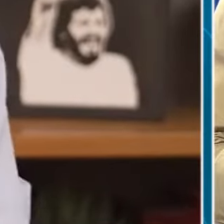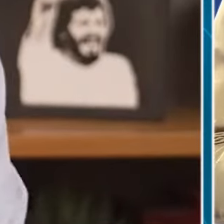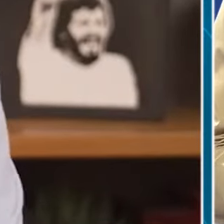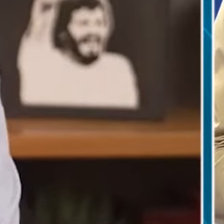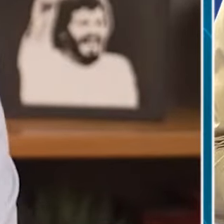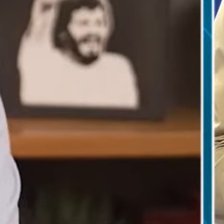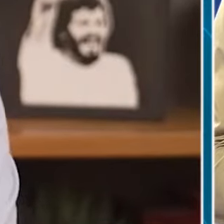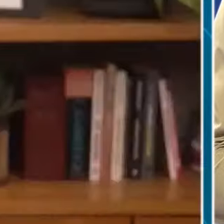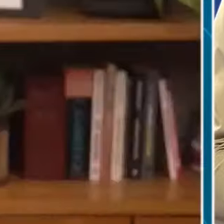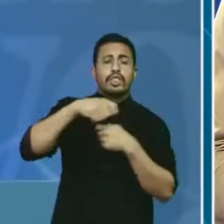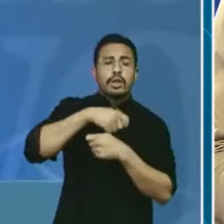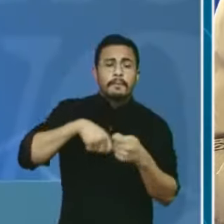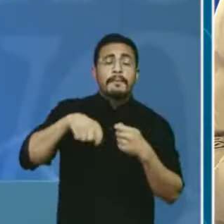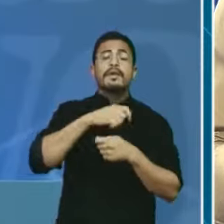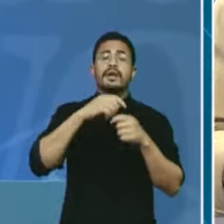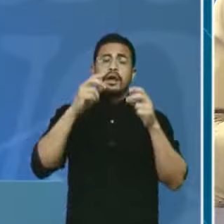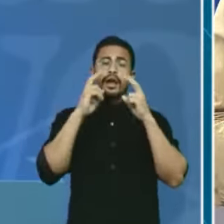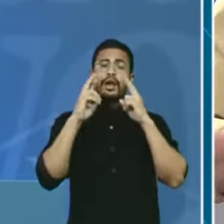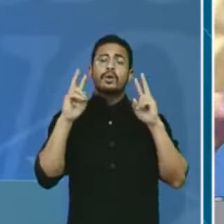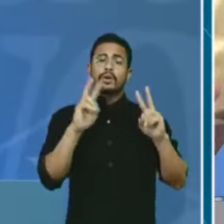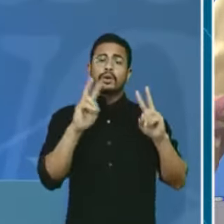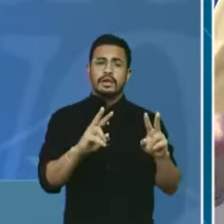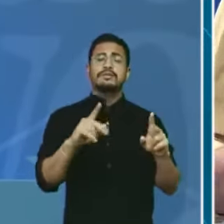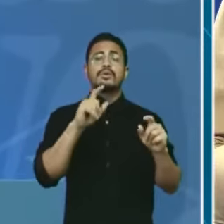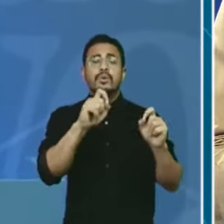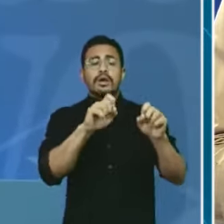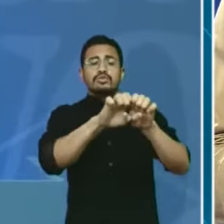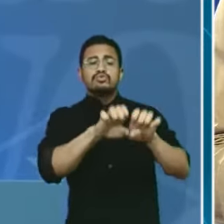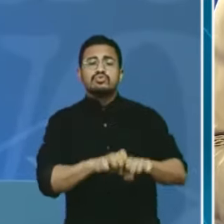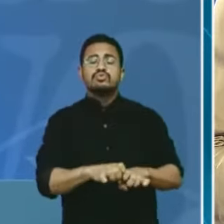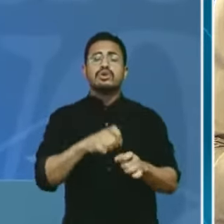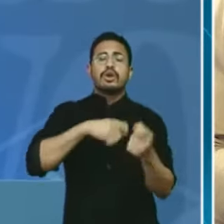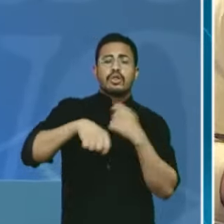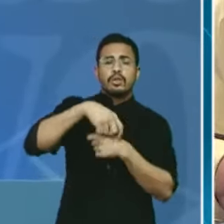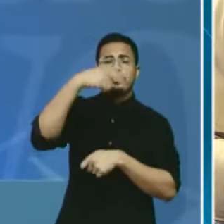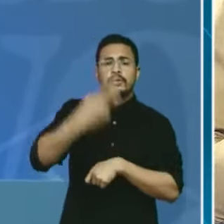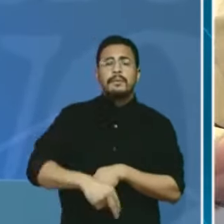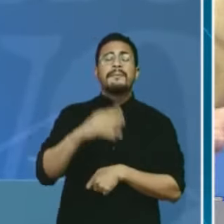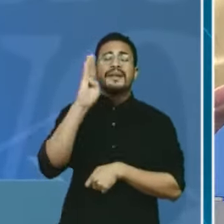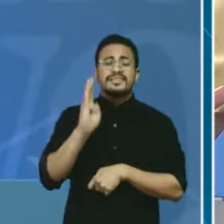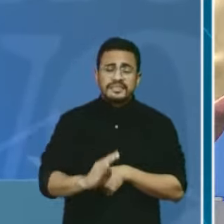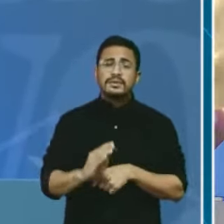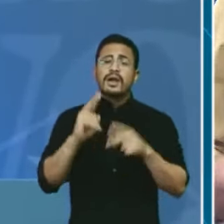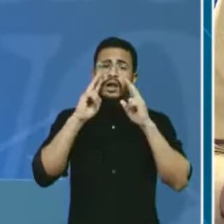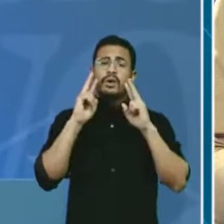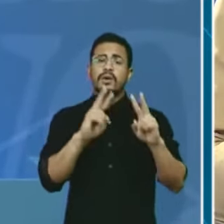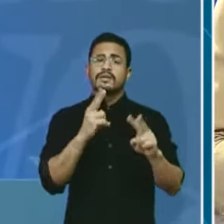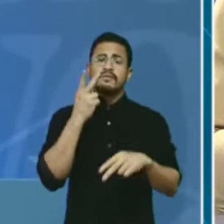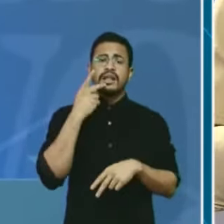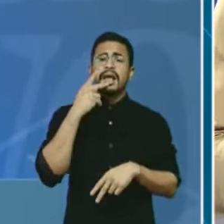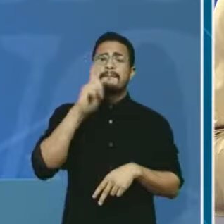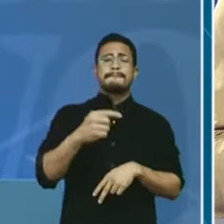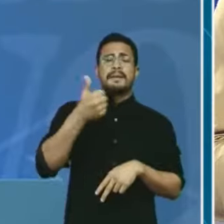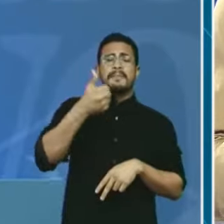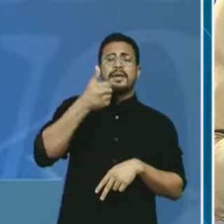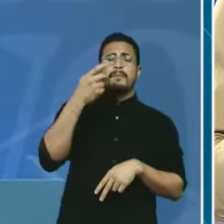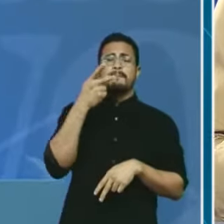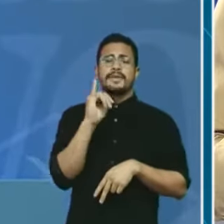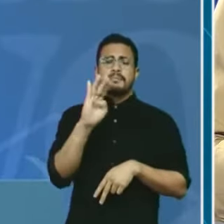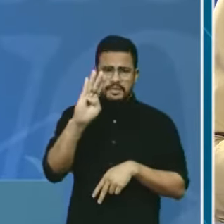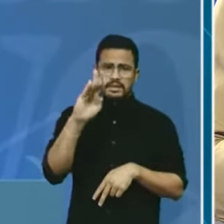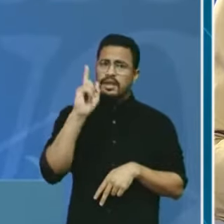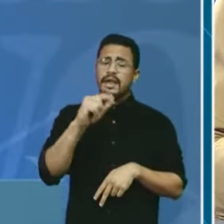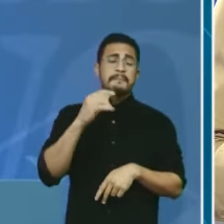Paulo. Da capital cearense vem o líder em gastos com impulsionamento até aqui, líder no país, que é, sabe quem é igual?